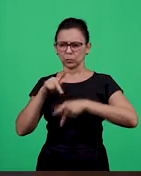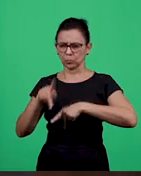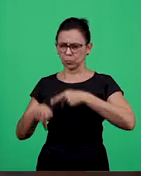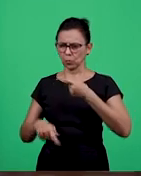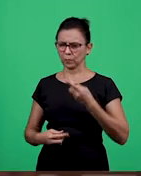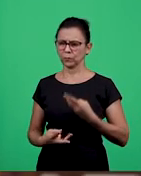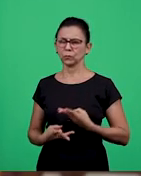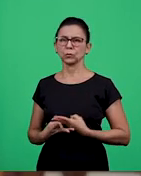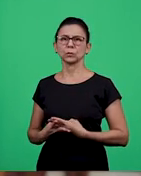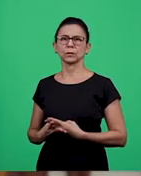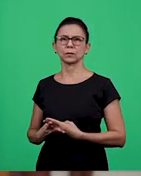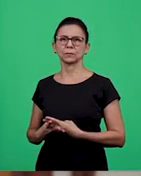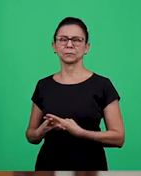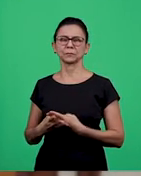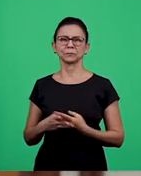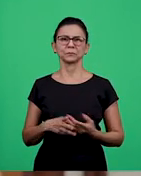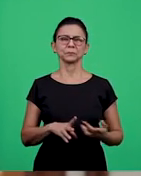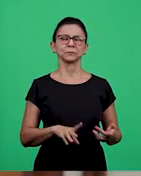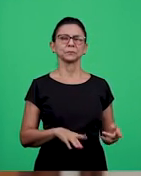judeus.